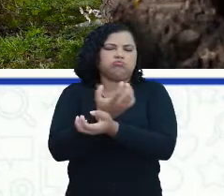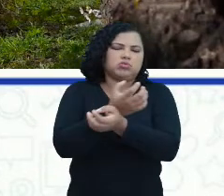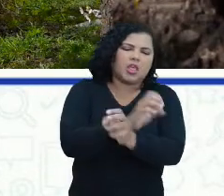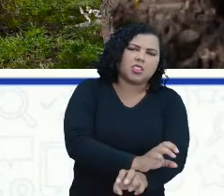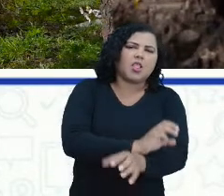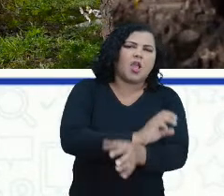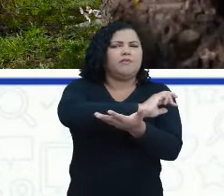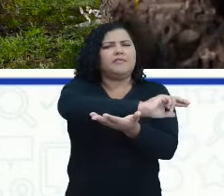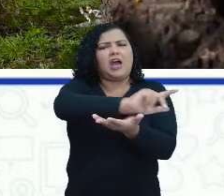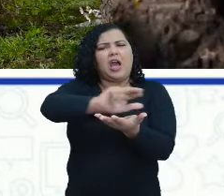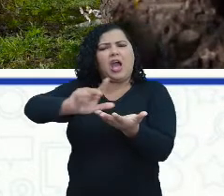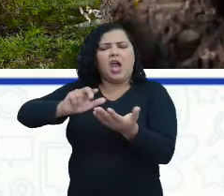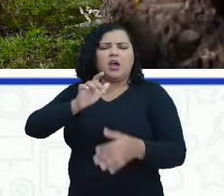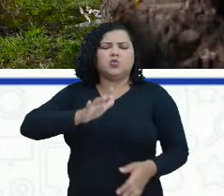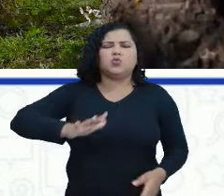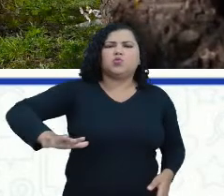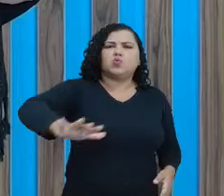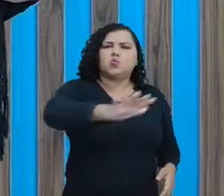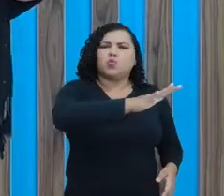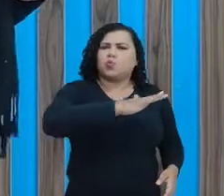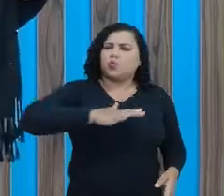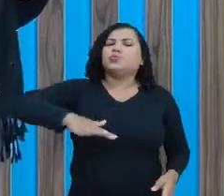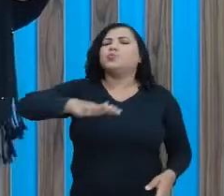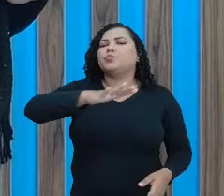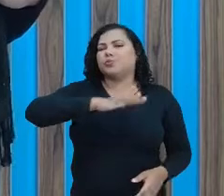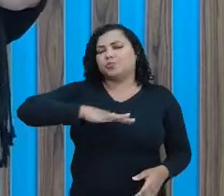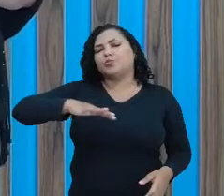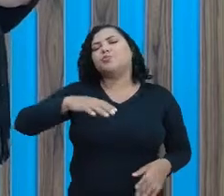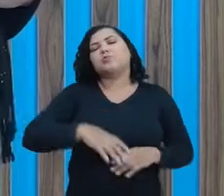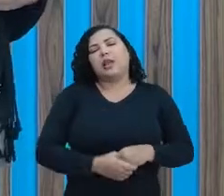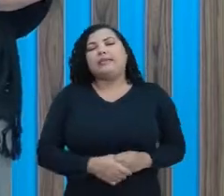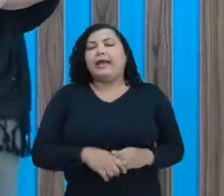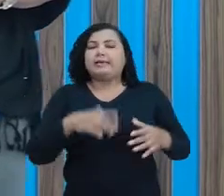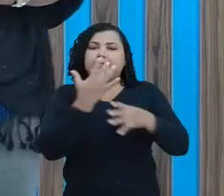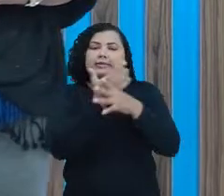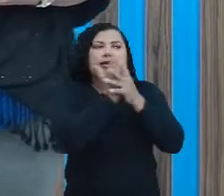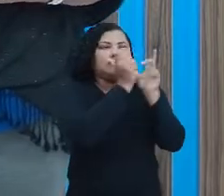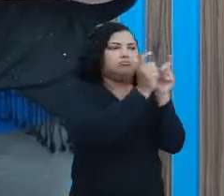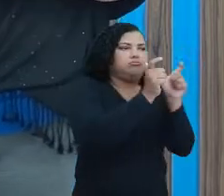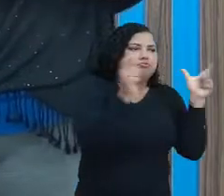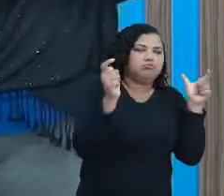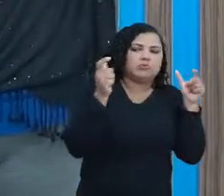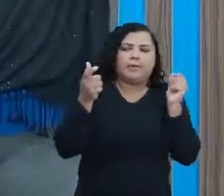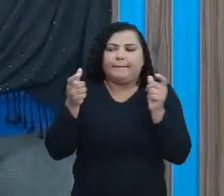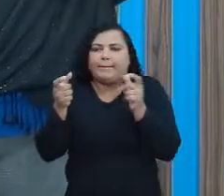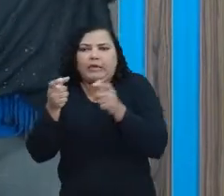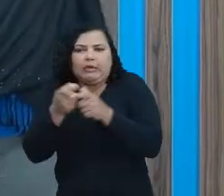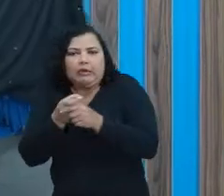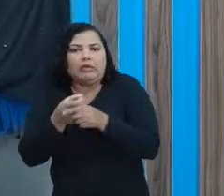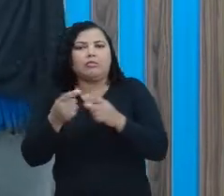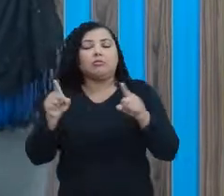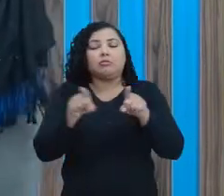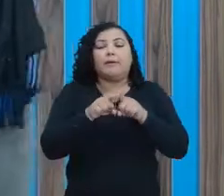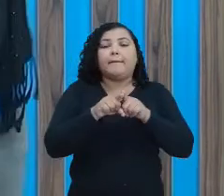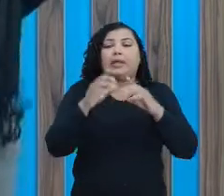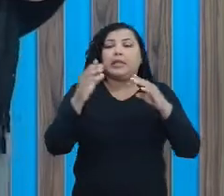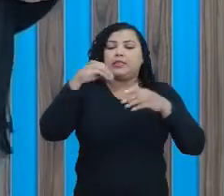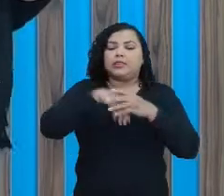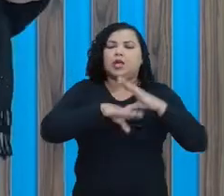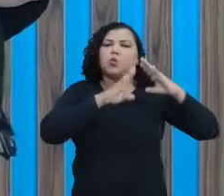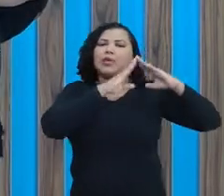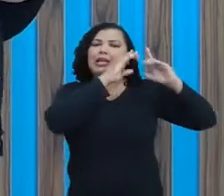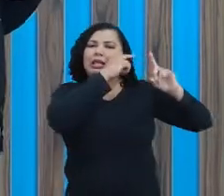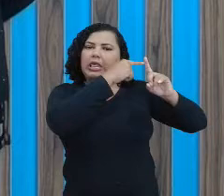nos diversos lugares do mundo, nas grandes cidades, nas pequenas cidades, né, nos templos. O